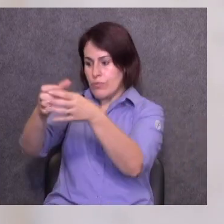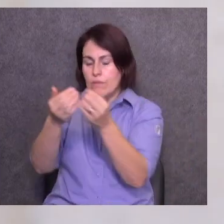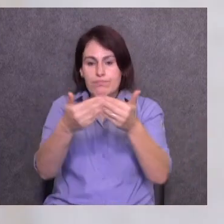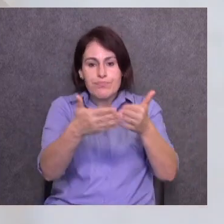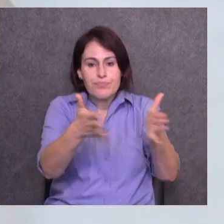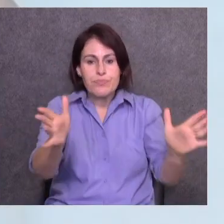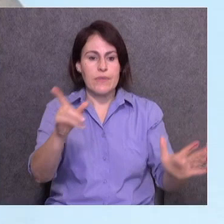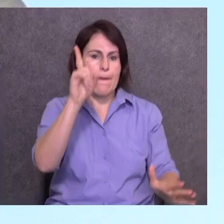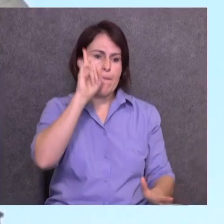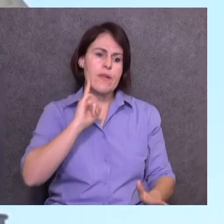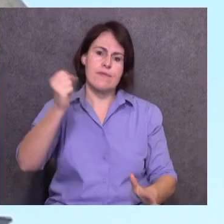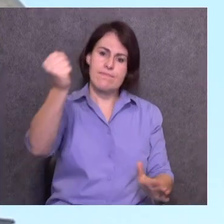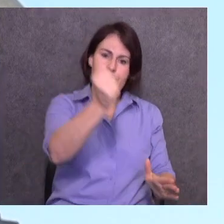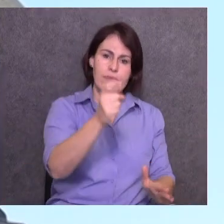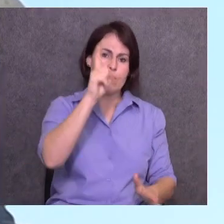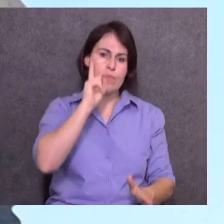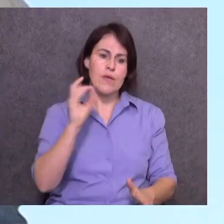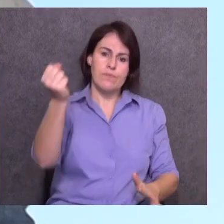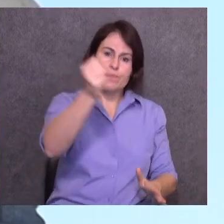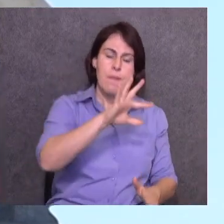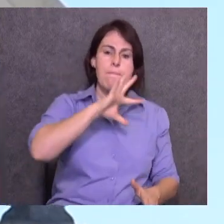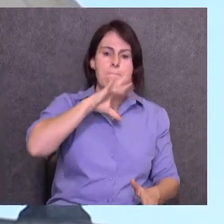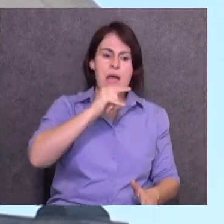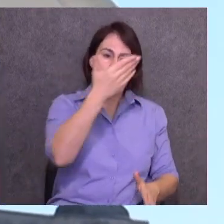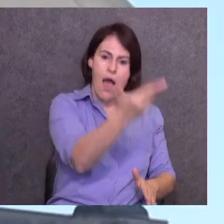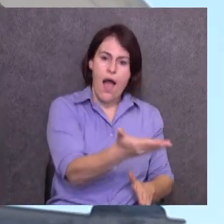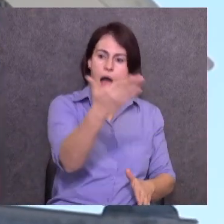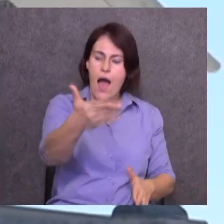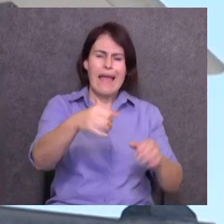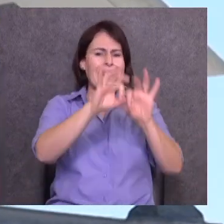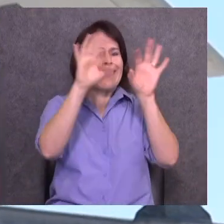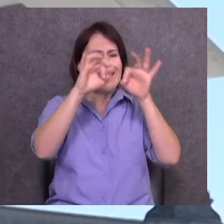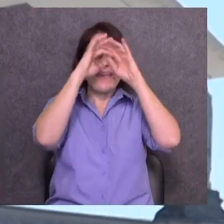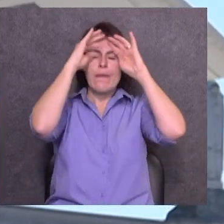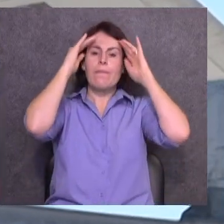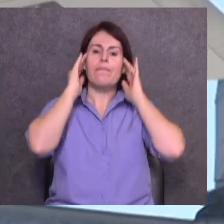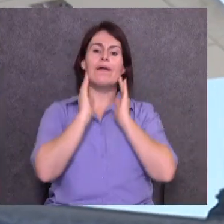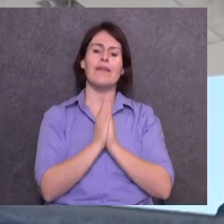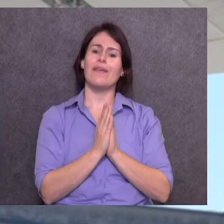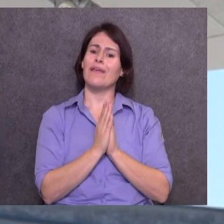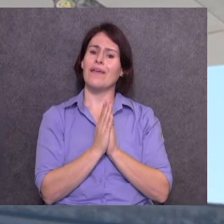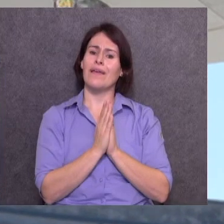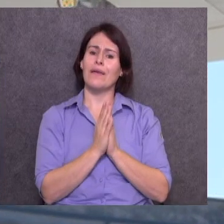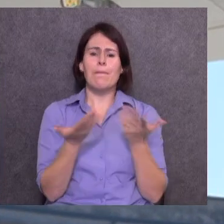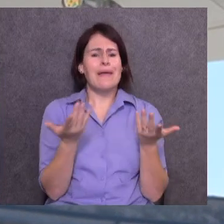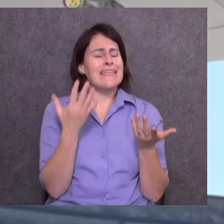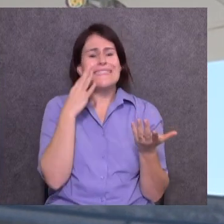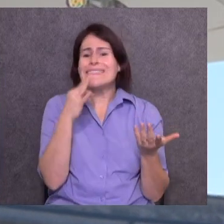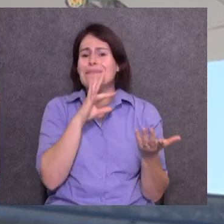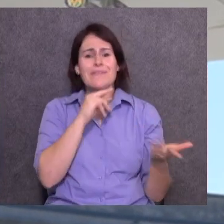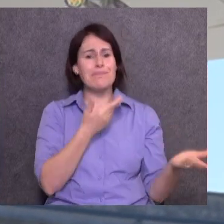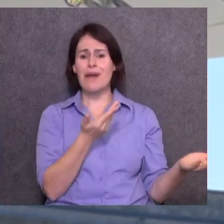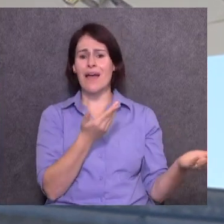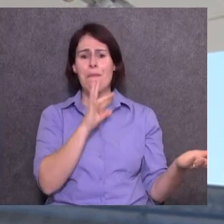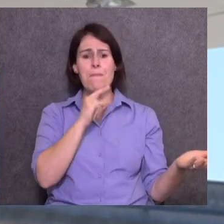do feminino, da maternidade, de Maria, da maternidade simples, das nossas